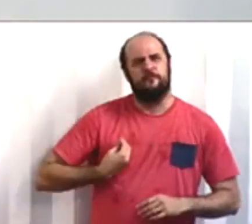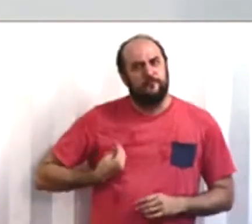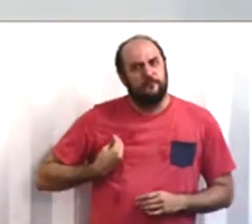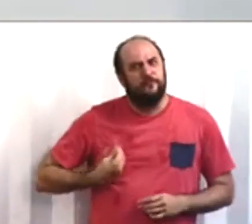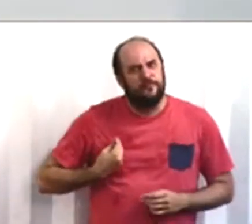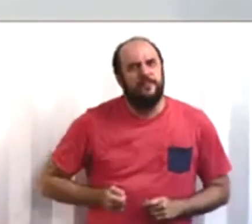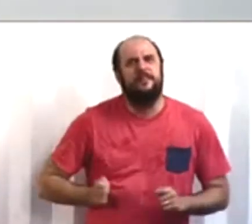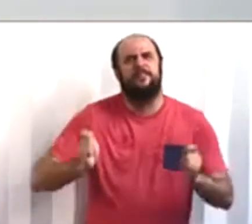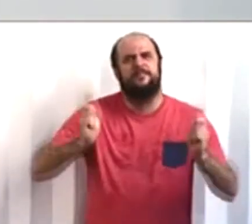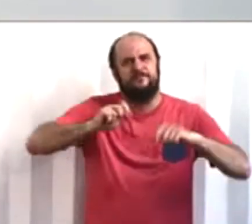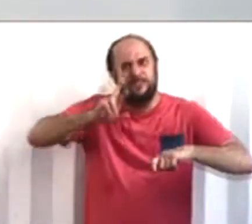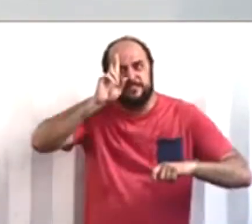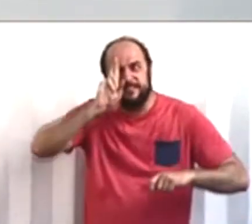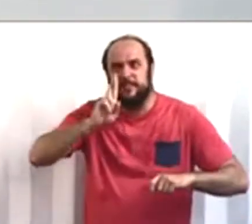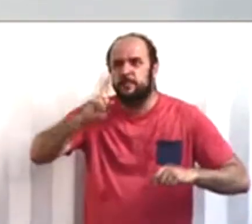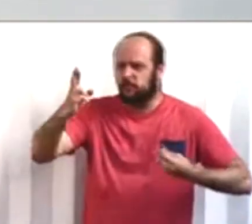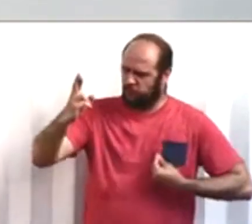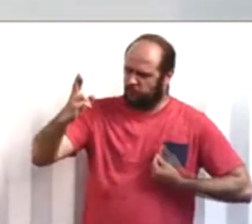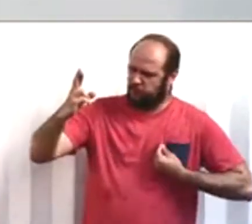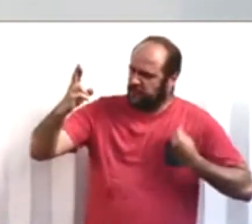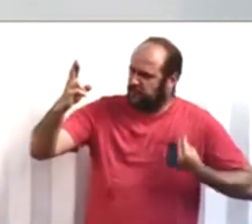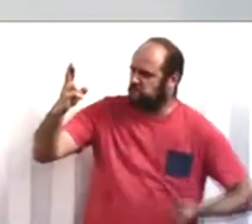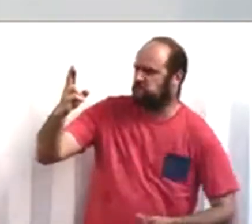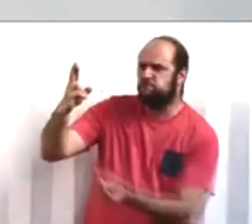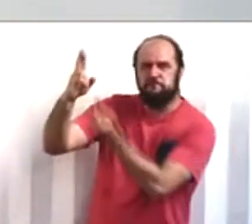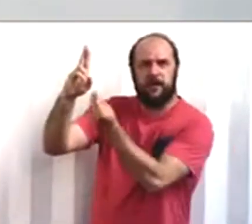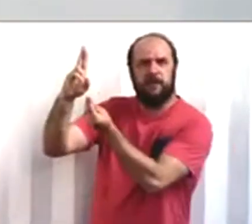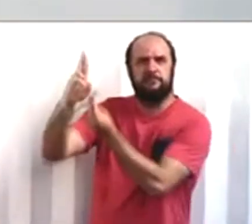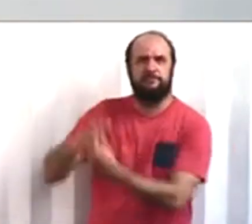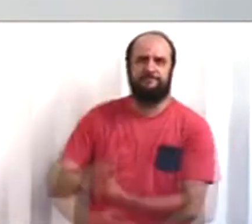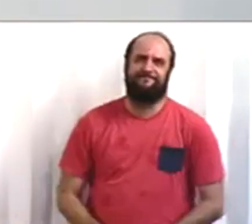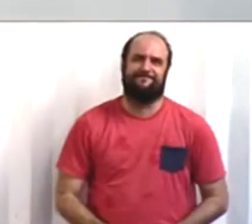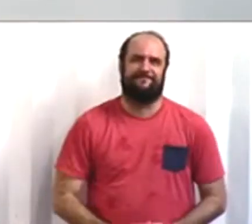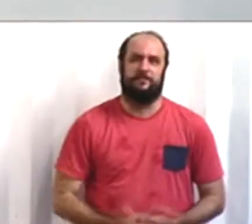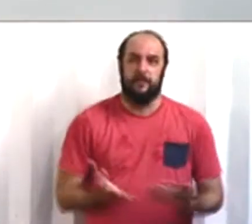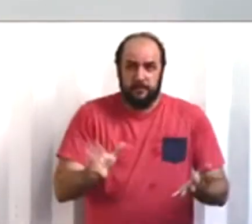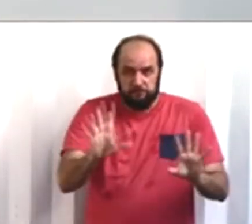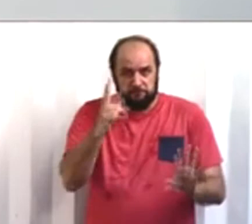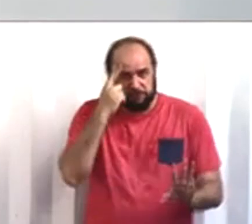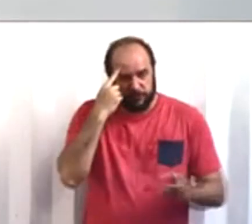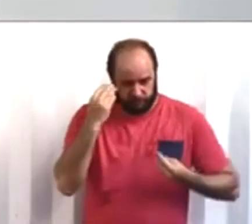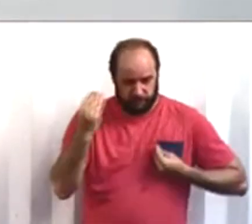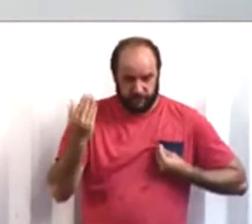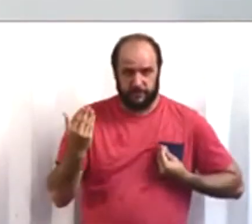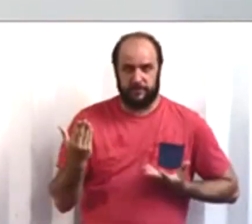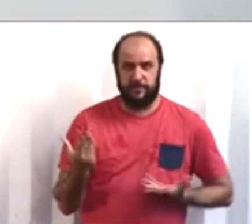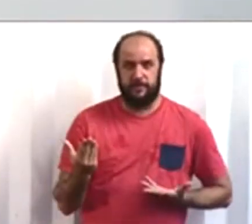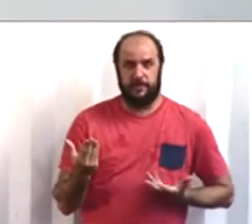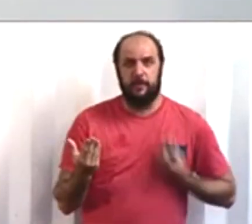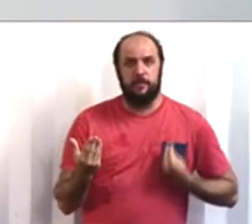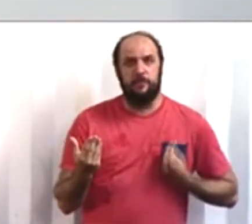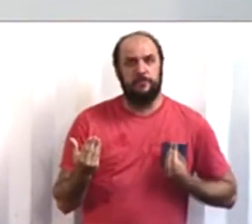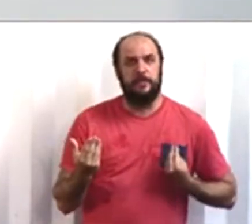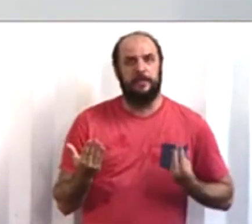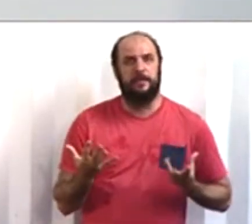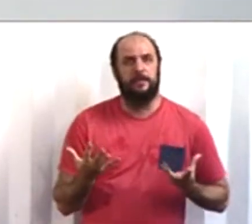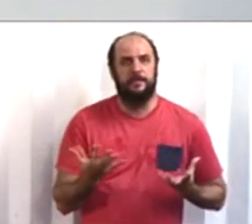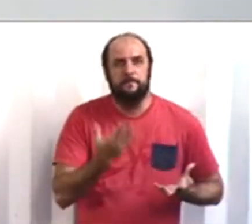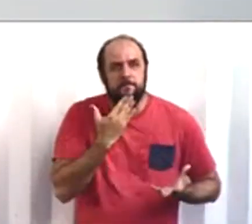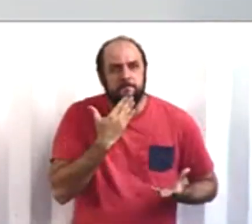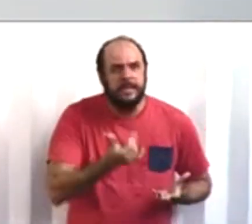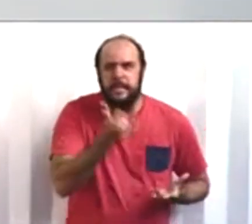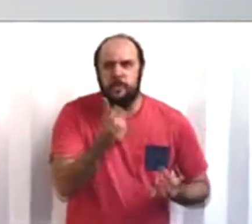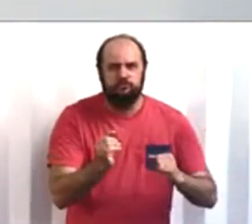viver para o Senhor de uma maneira melhor do que nós vivemos. Aliás, falando em maneira de viver, ninguém viveu a mensagem de maneira melhor